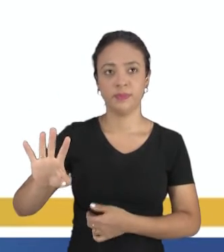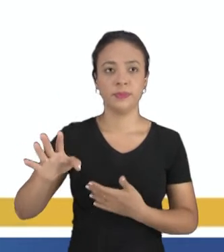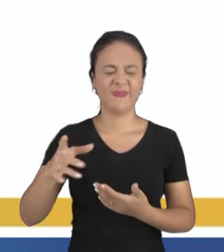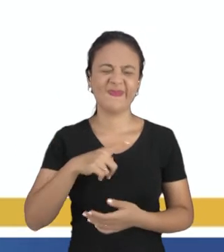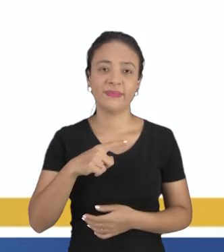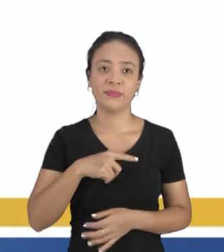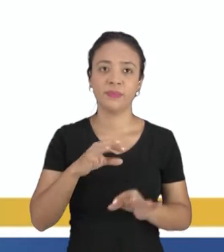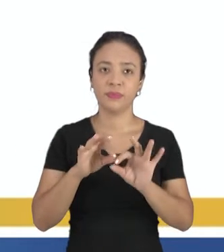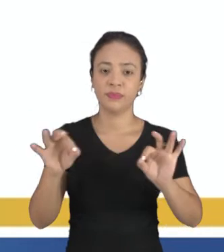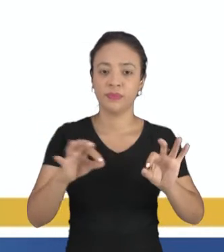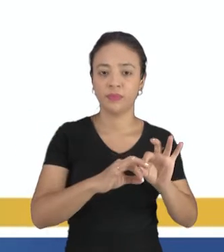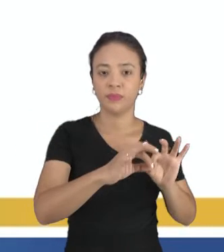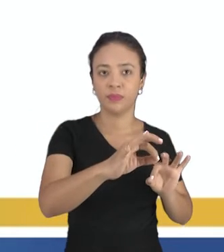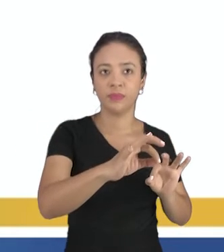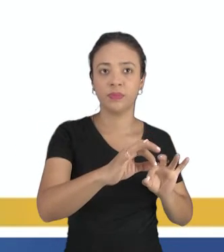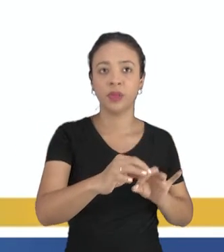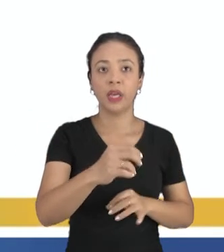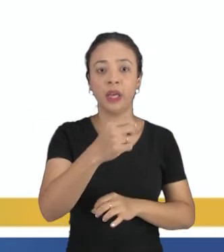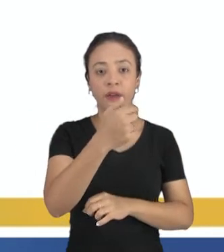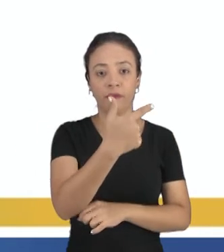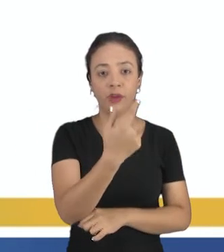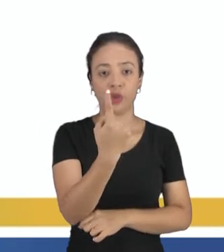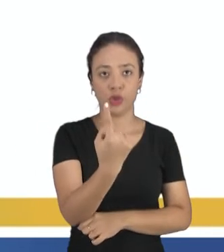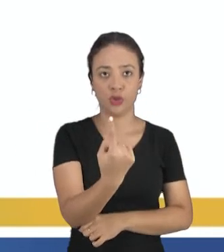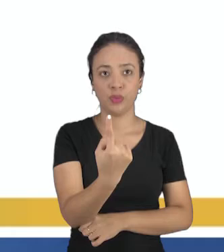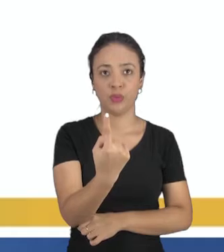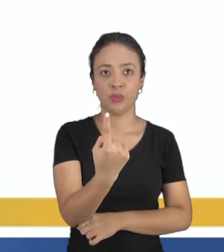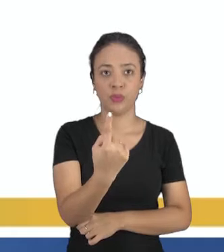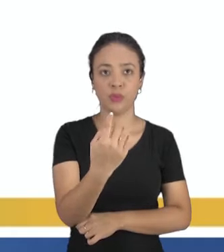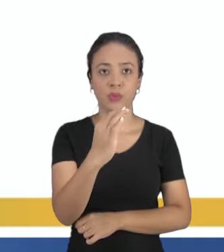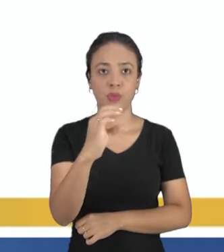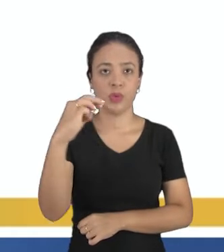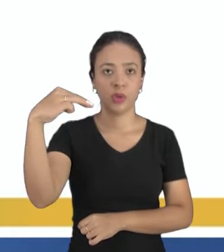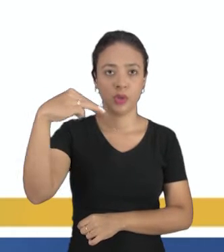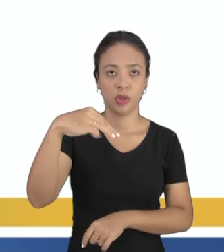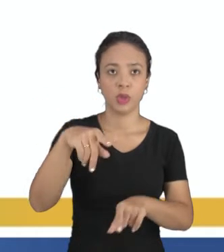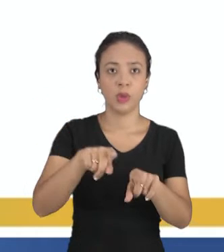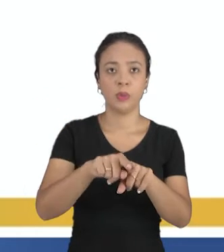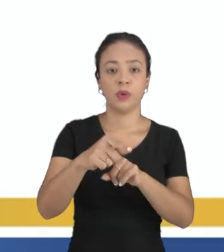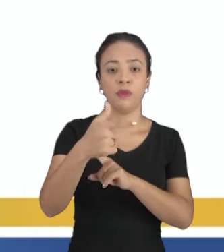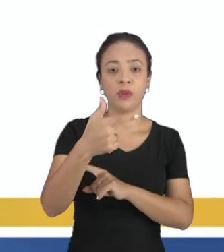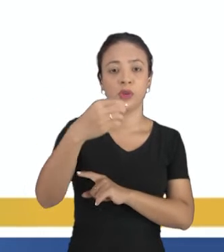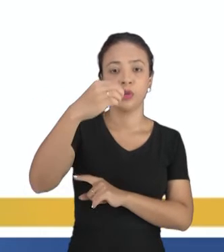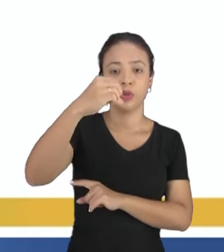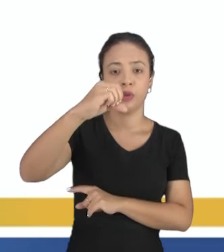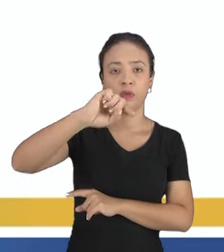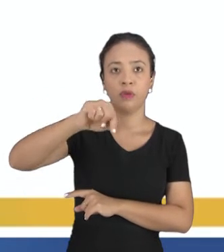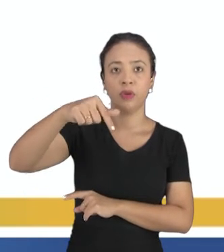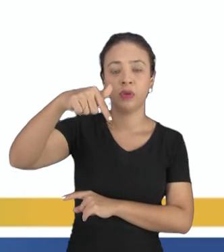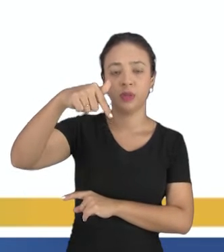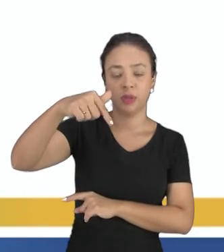cujas dimensões são 21 centímetros